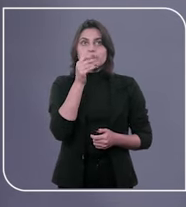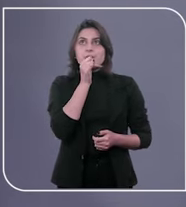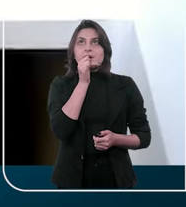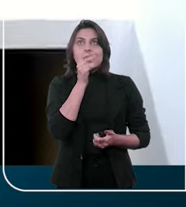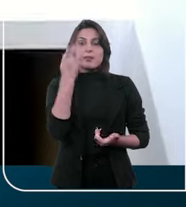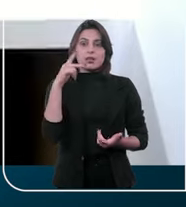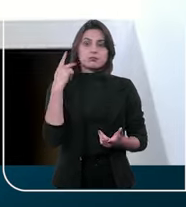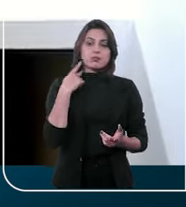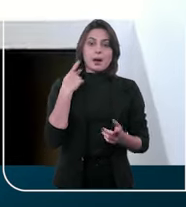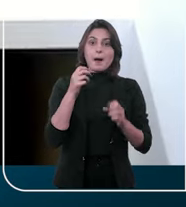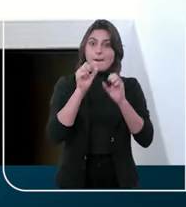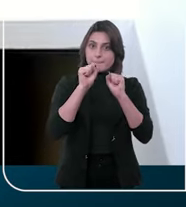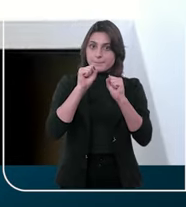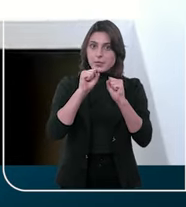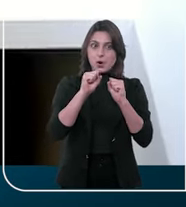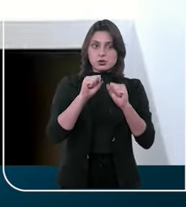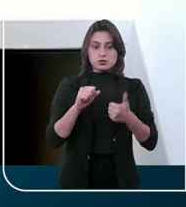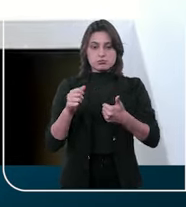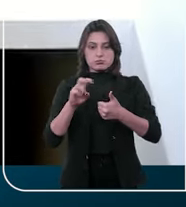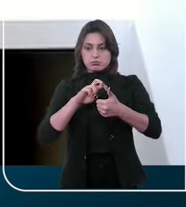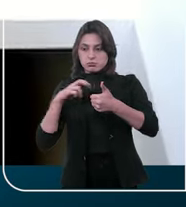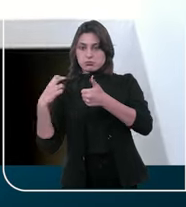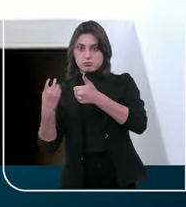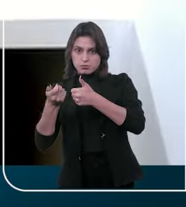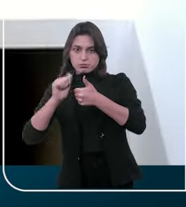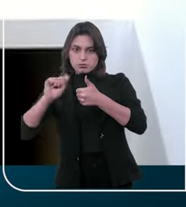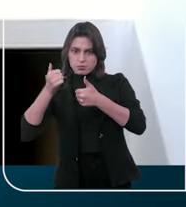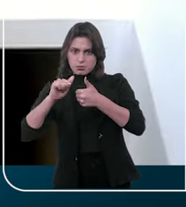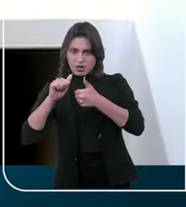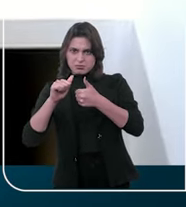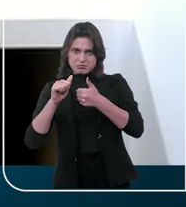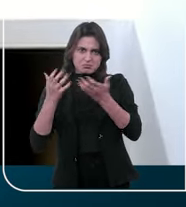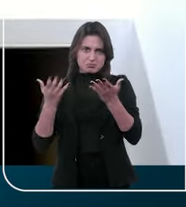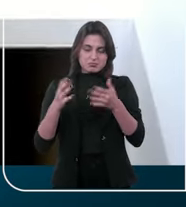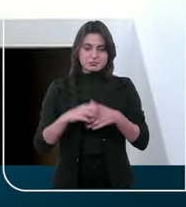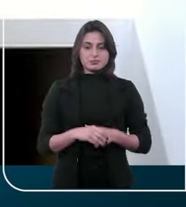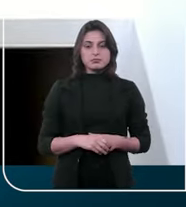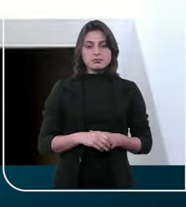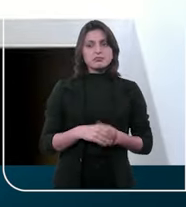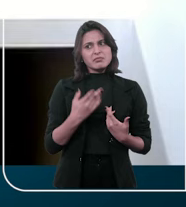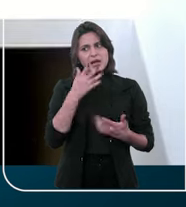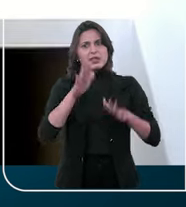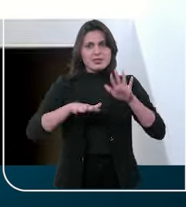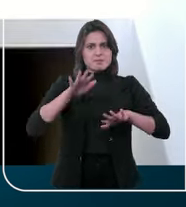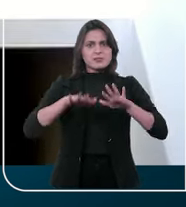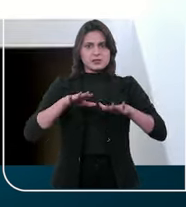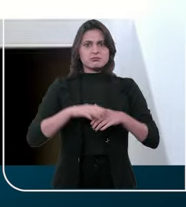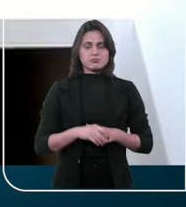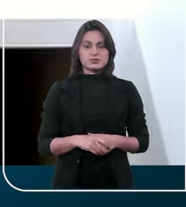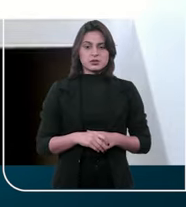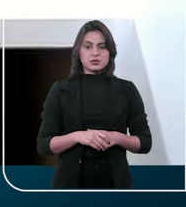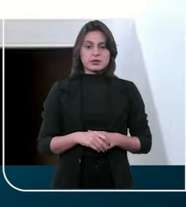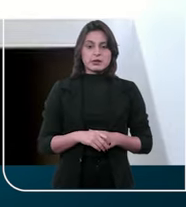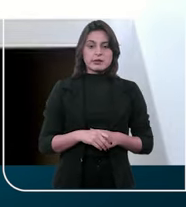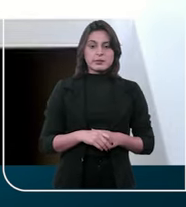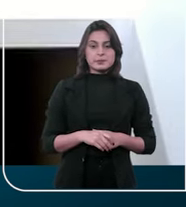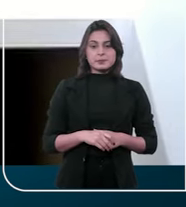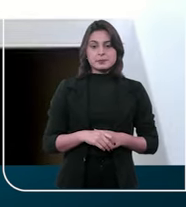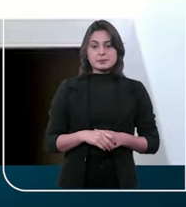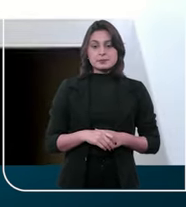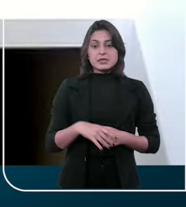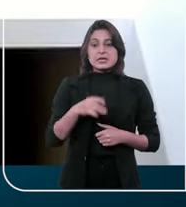situação? Isso é bastante relativo, porque depende de onde está previsto esse foro por prerrogativa de função, né? O foro por prerrogativa de função,